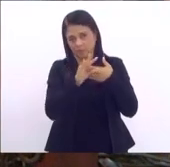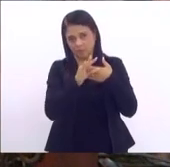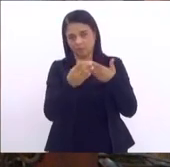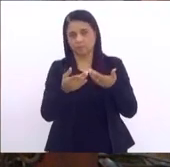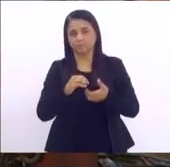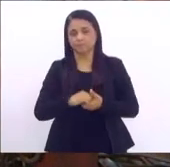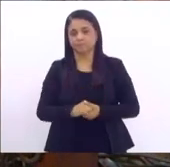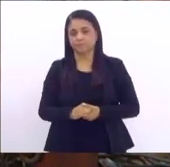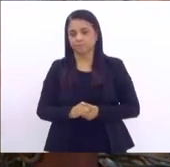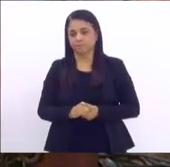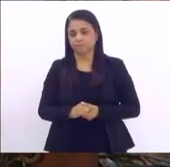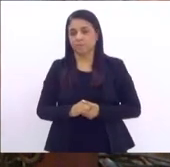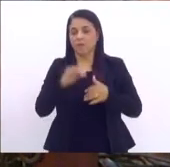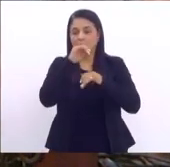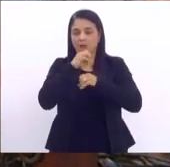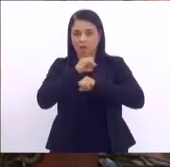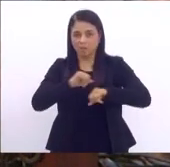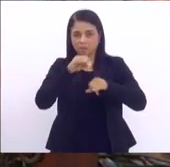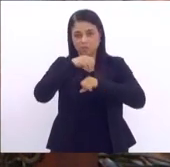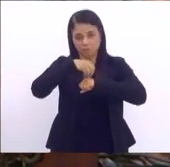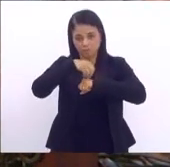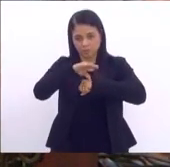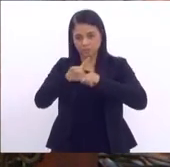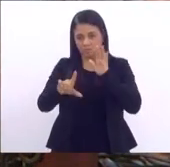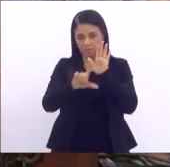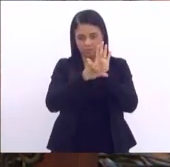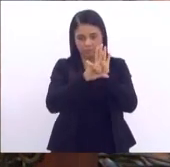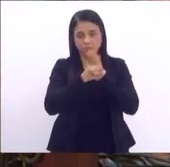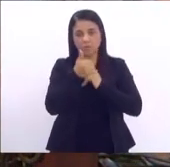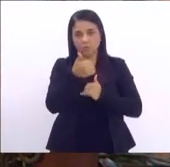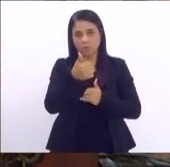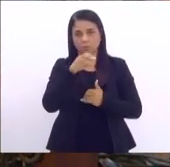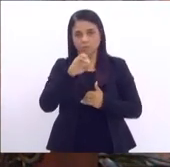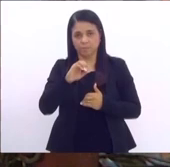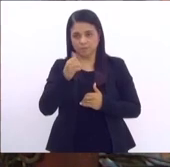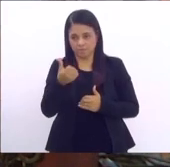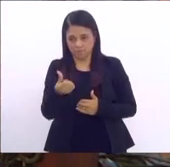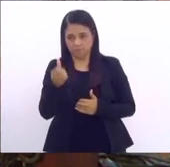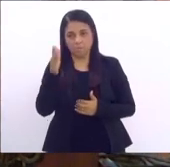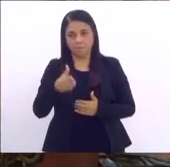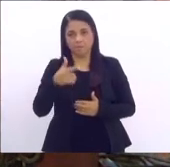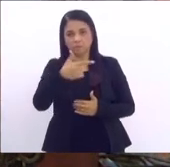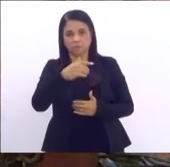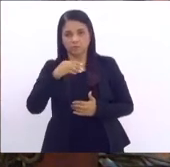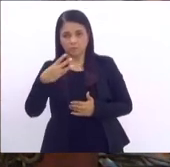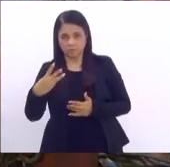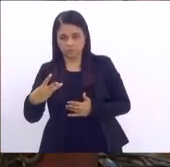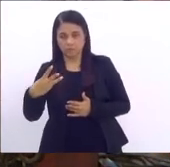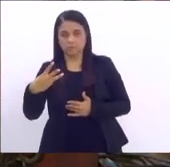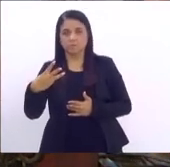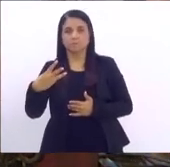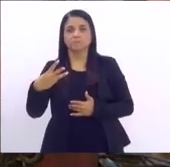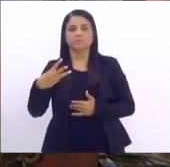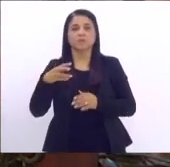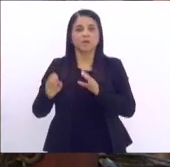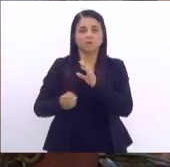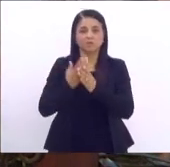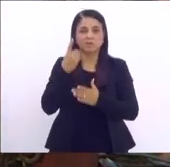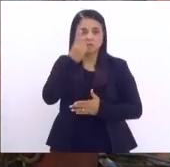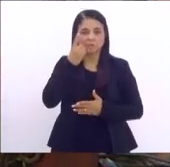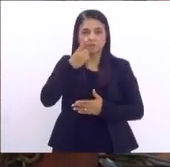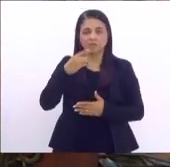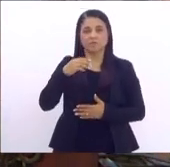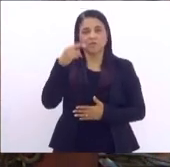Anuncio indicação legislativa número 106, de 2023, de autoria da deputada Verônica Lima, que solicita